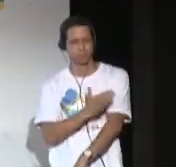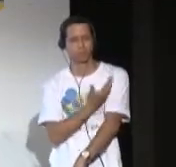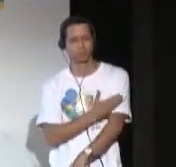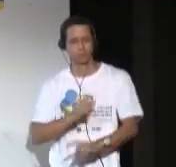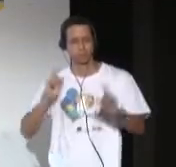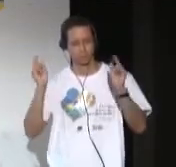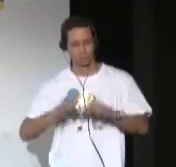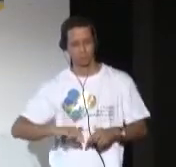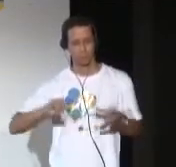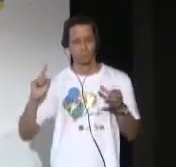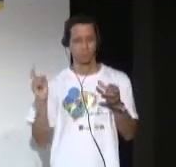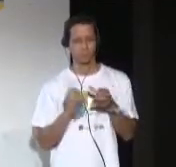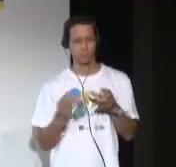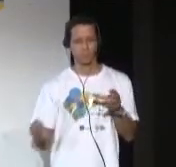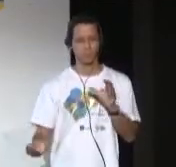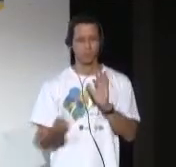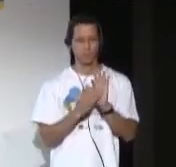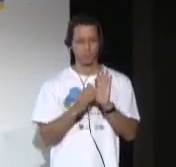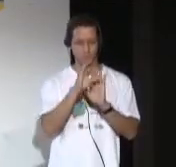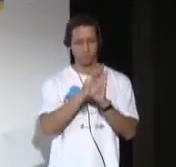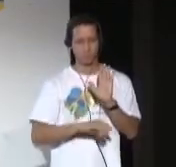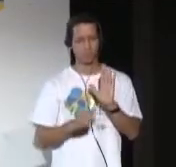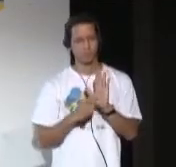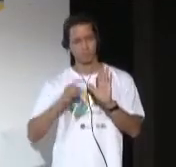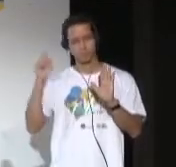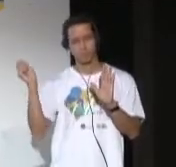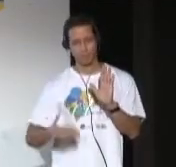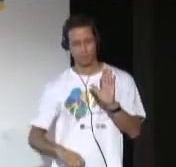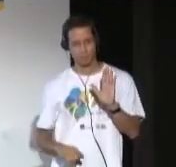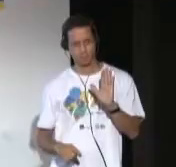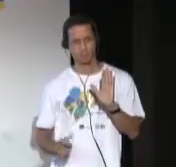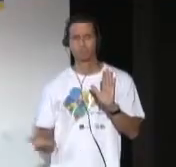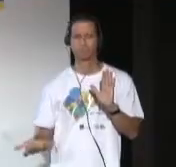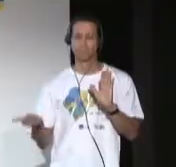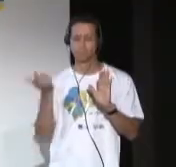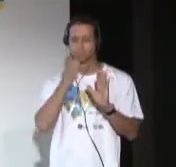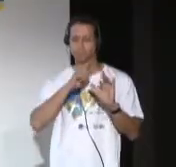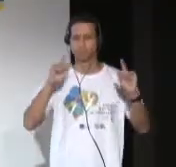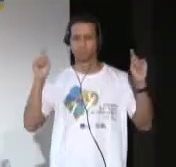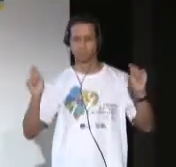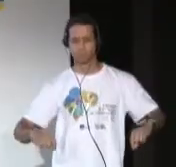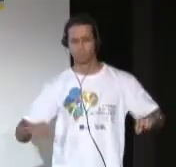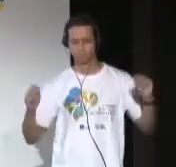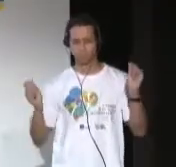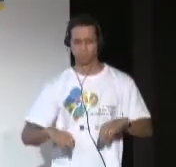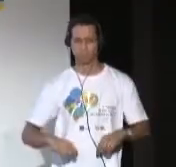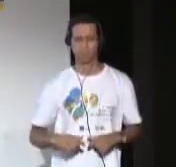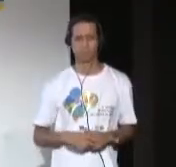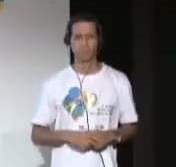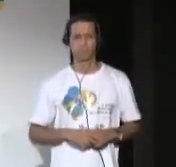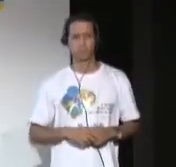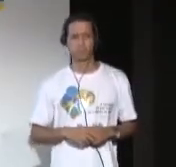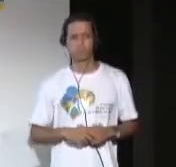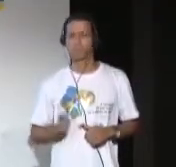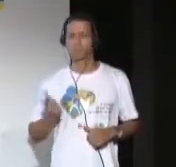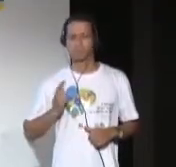podemos integrar ao currículo e coisas que funcionam. Já há existência